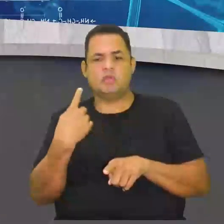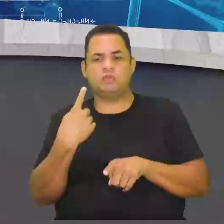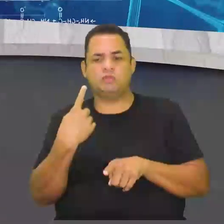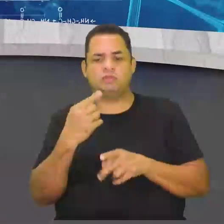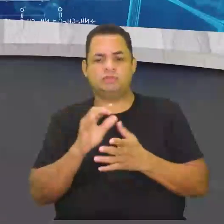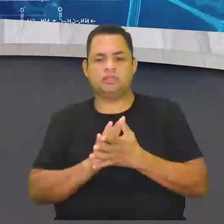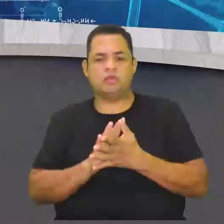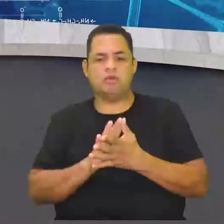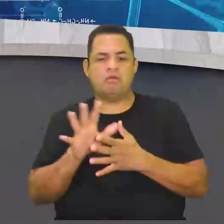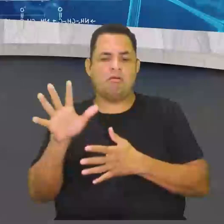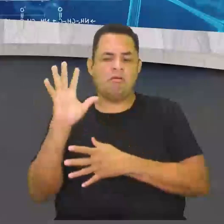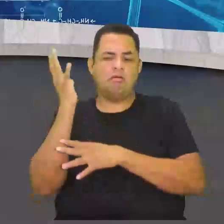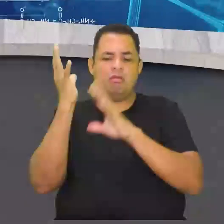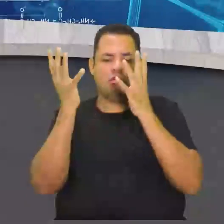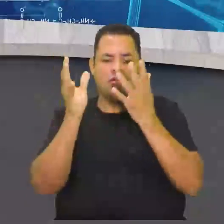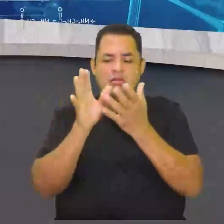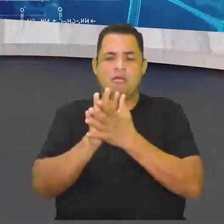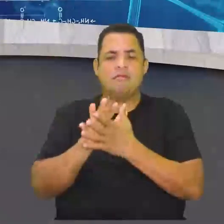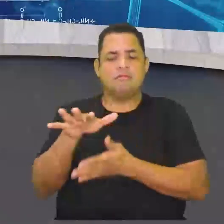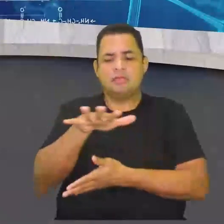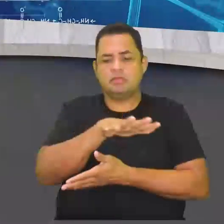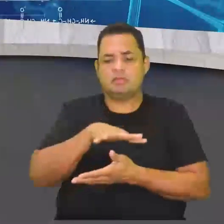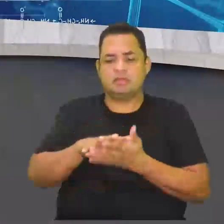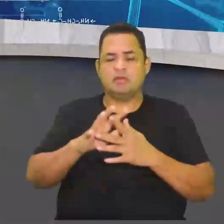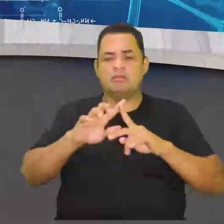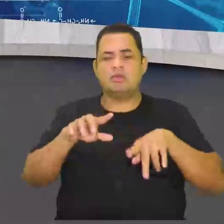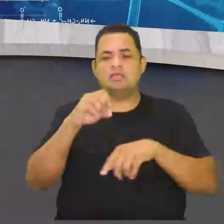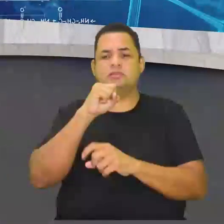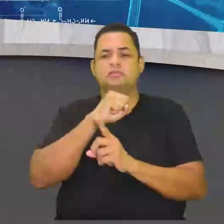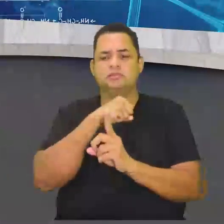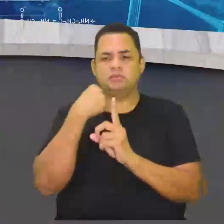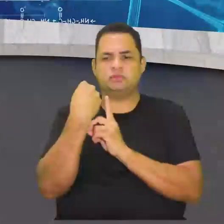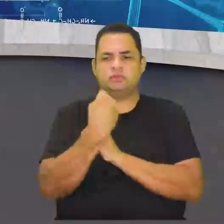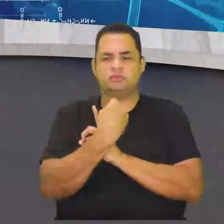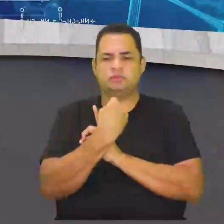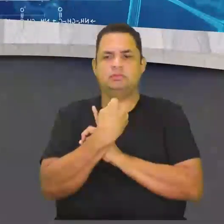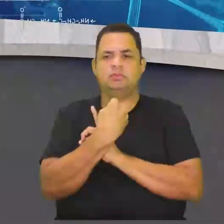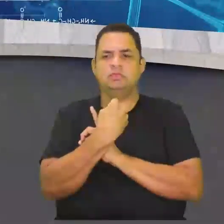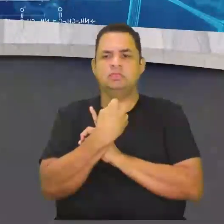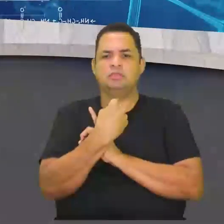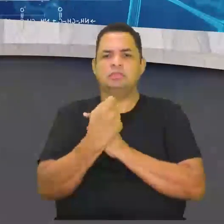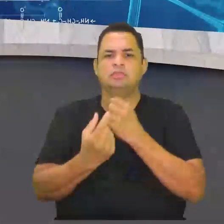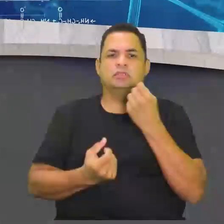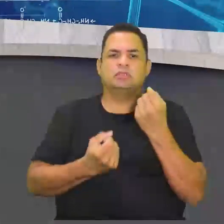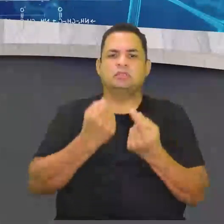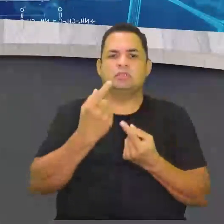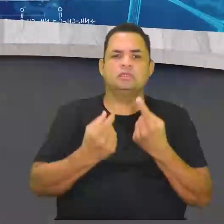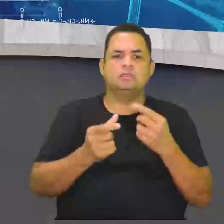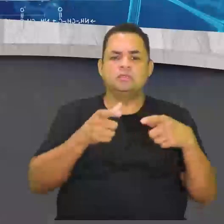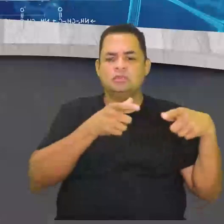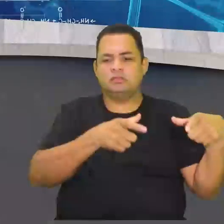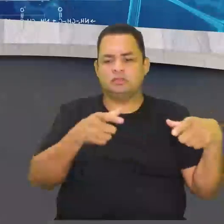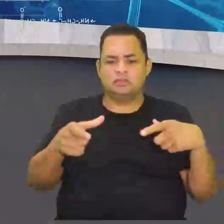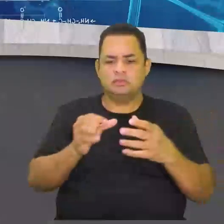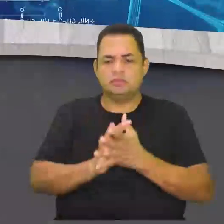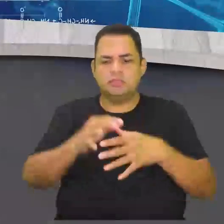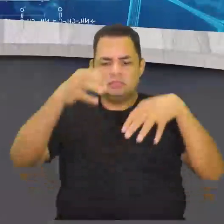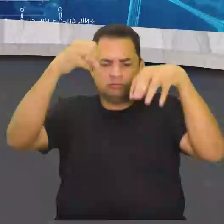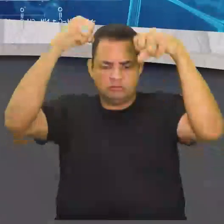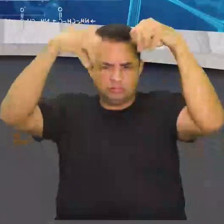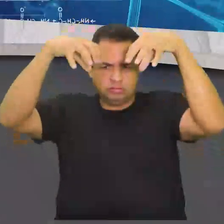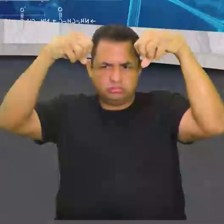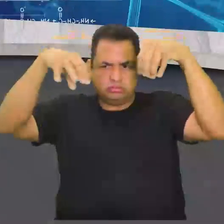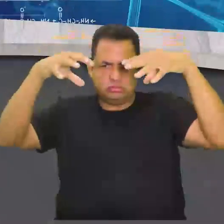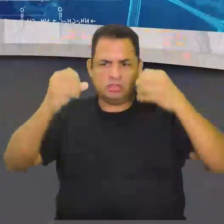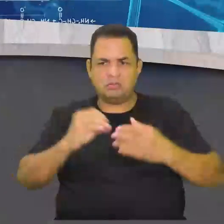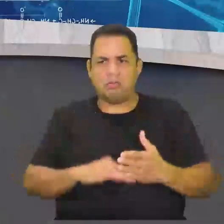mas social. Porque hoje nós temos situações que em algumas localidades choveu,